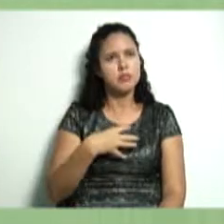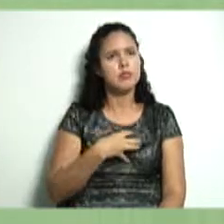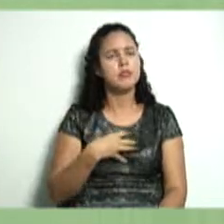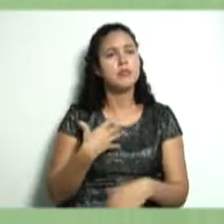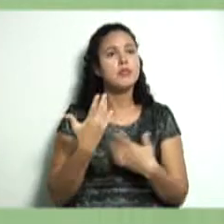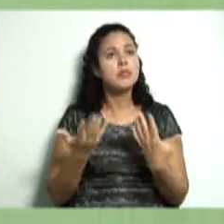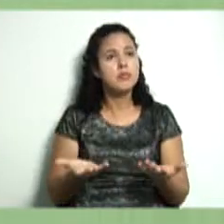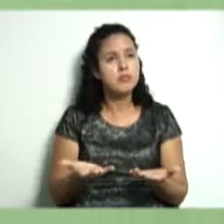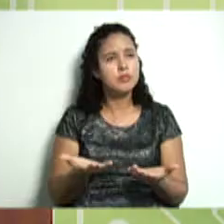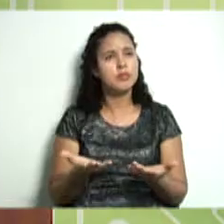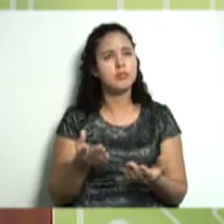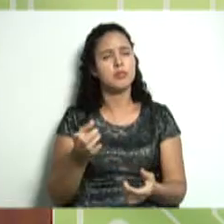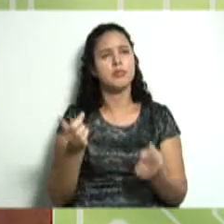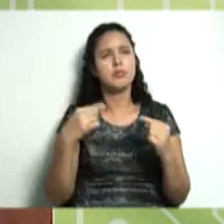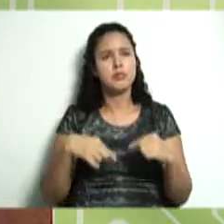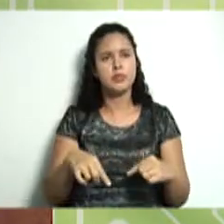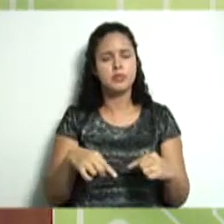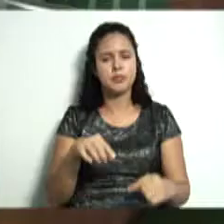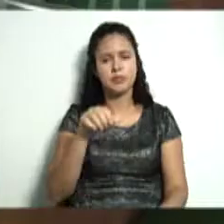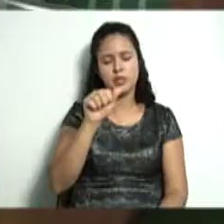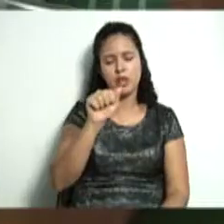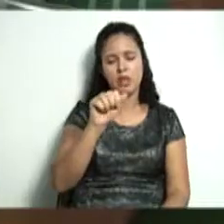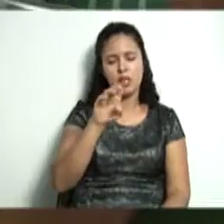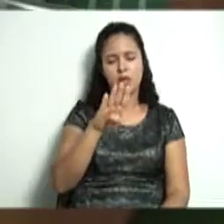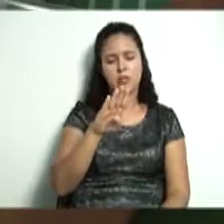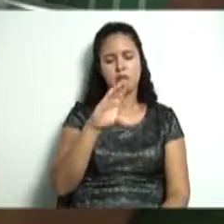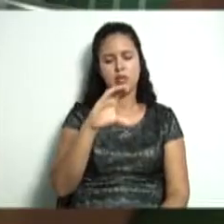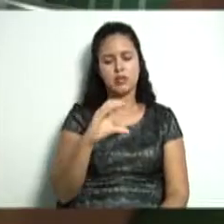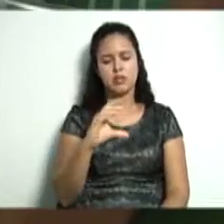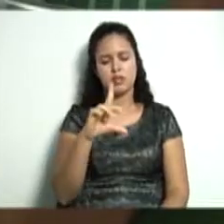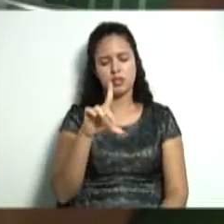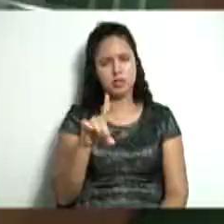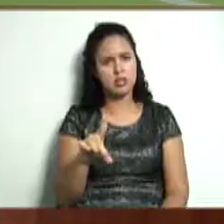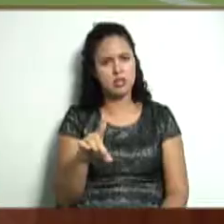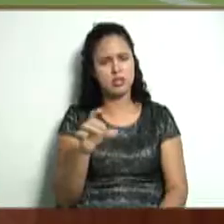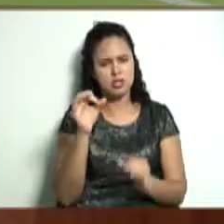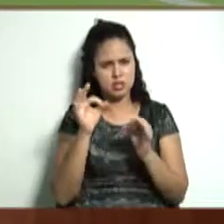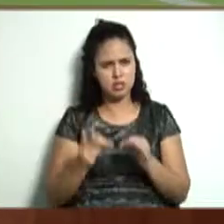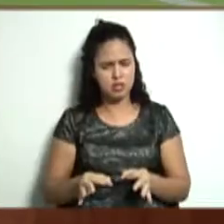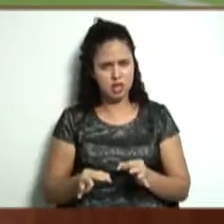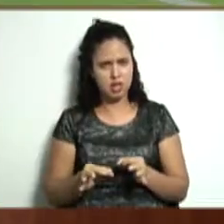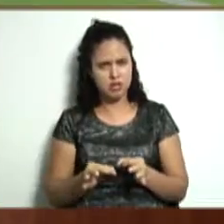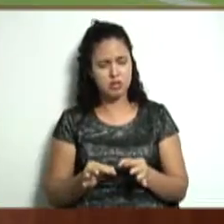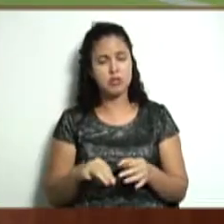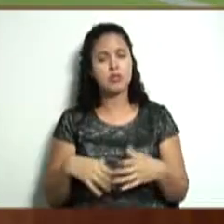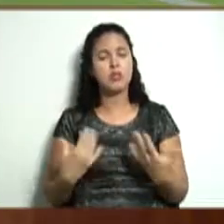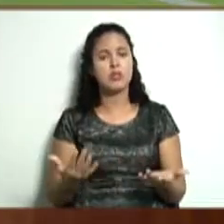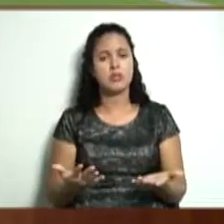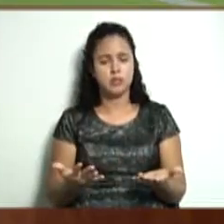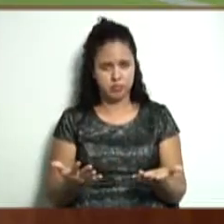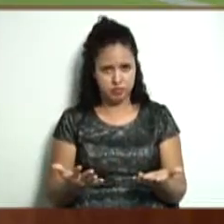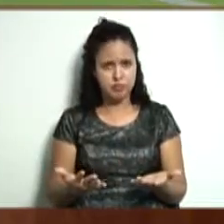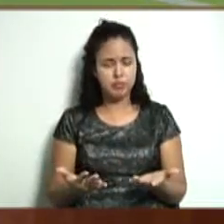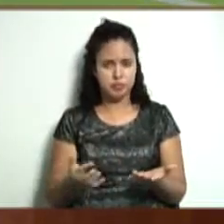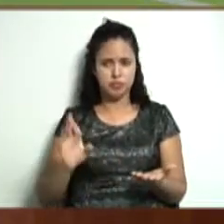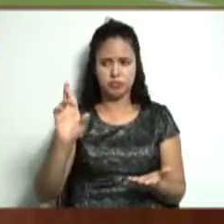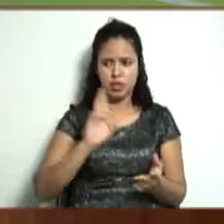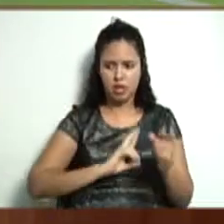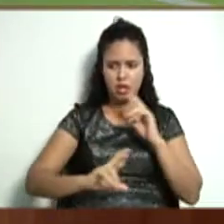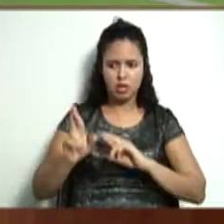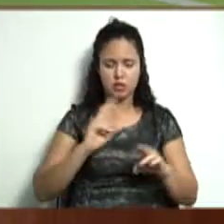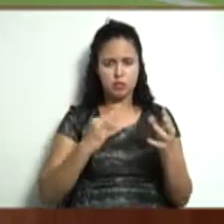que é a alternativa correta? E bastante gente respondeu aqui, passando para a gente a